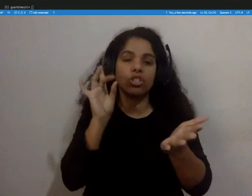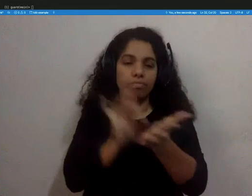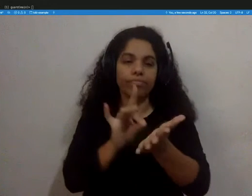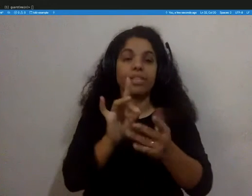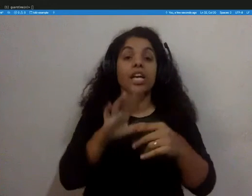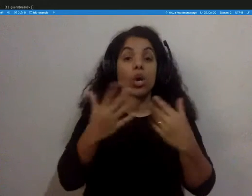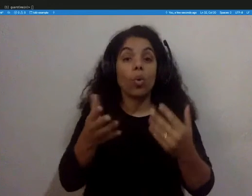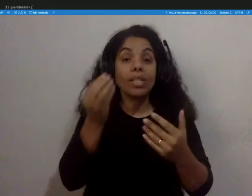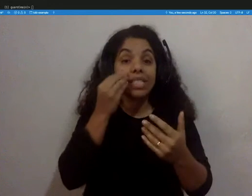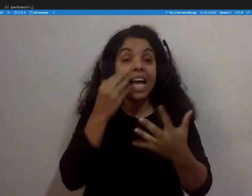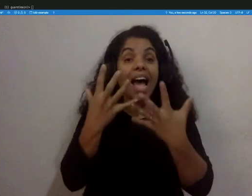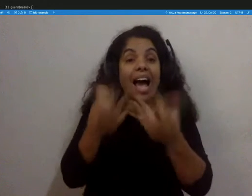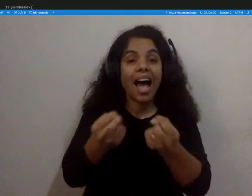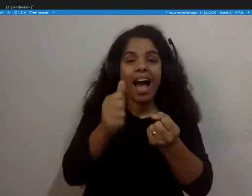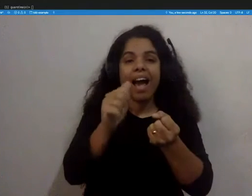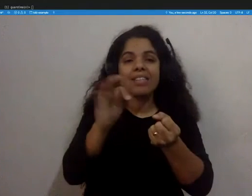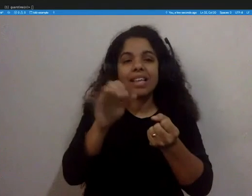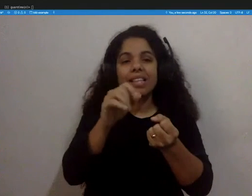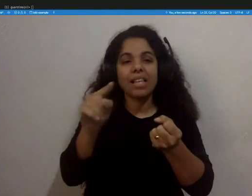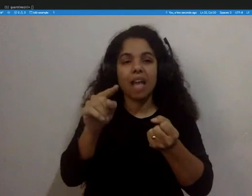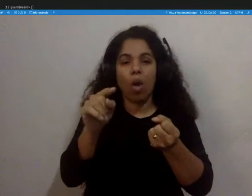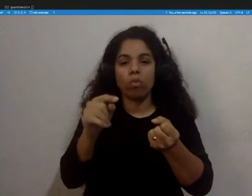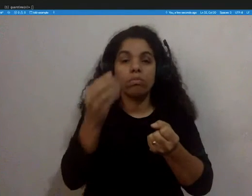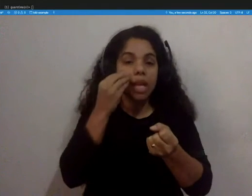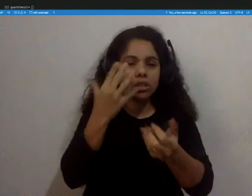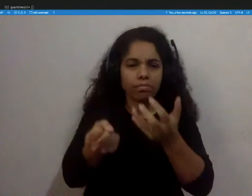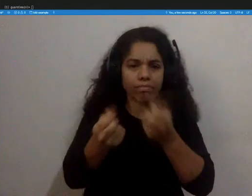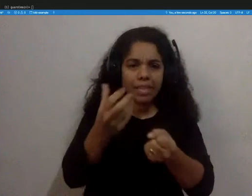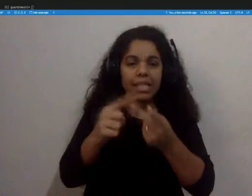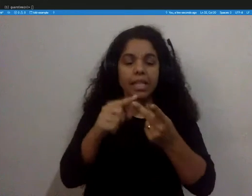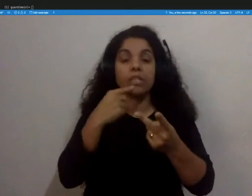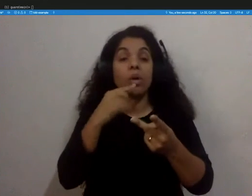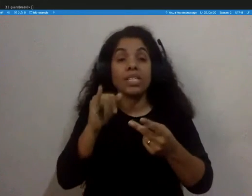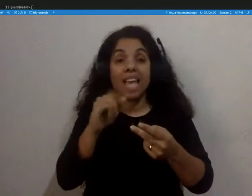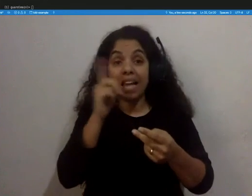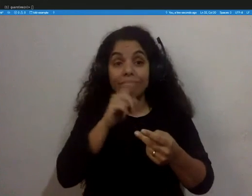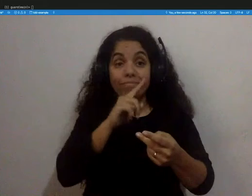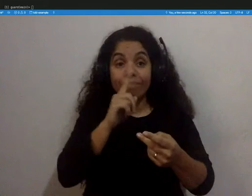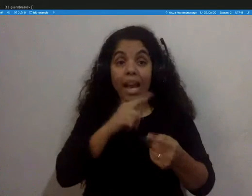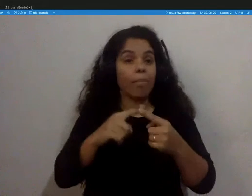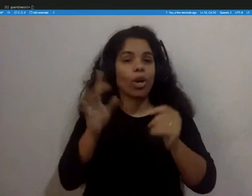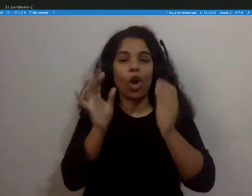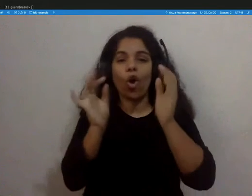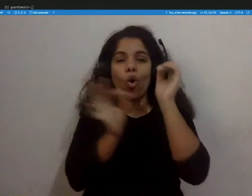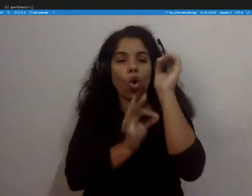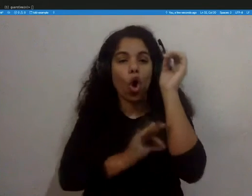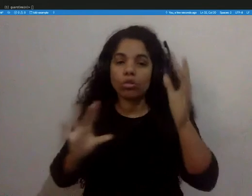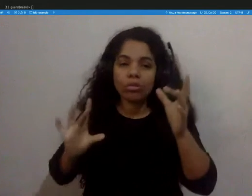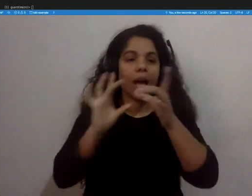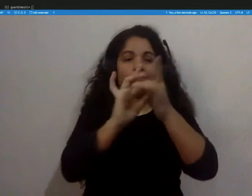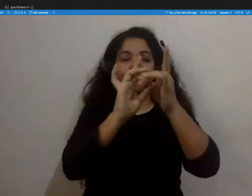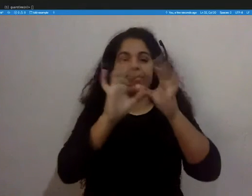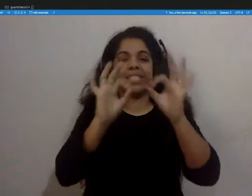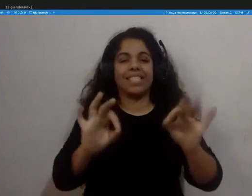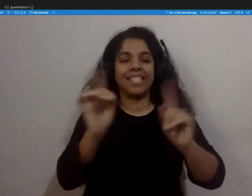Enquanto esse teste de aceitação falhar, todo o seu código quer dizer que ele ainda não está integrado certinho. Então, você vai criar ele para